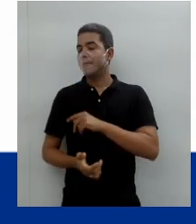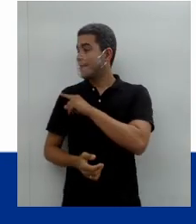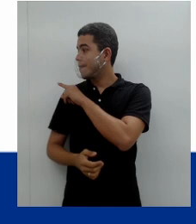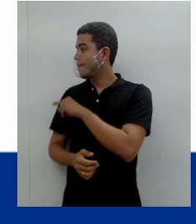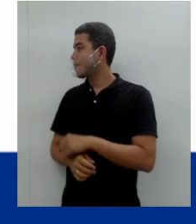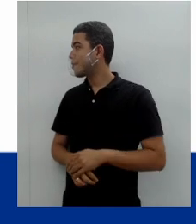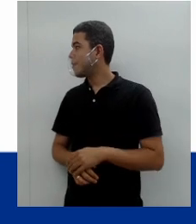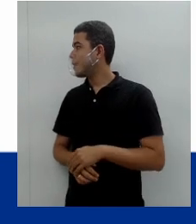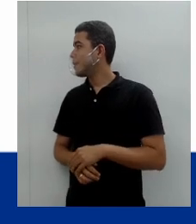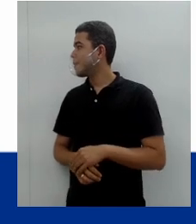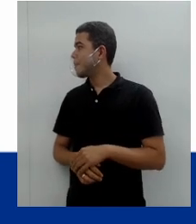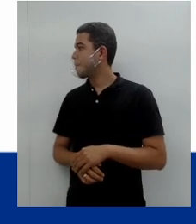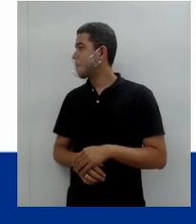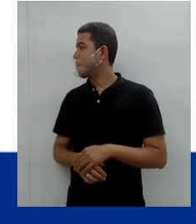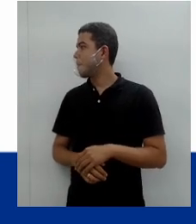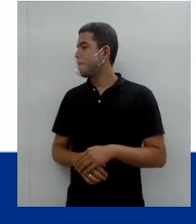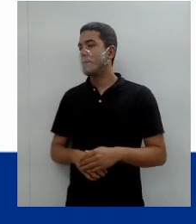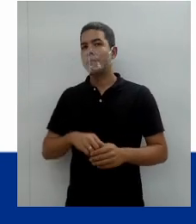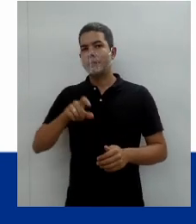ó, x1,